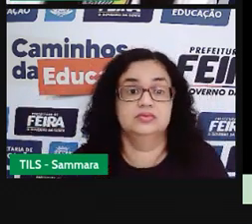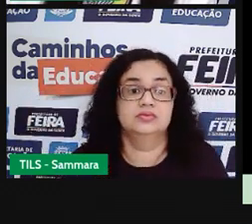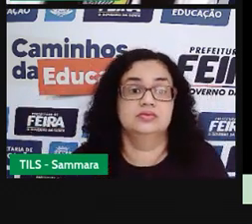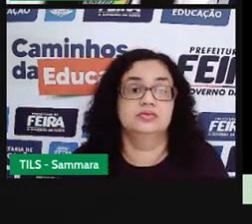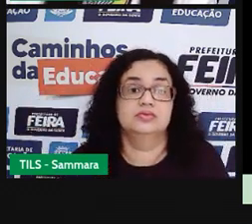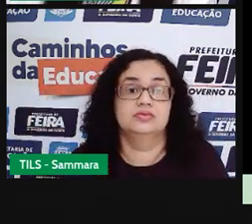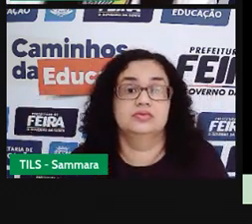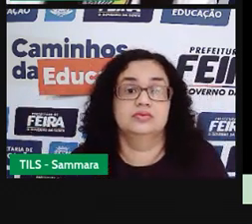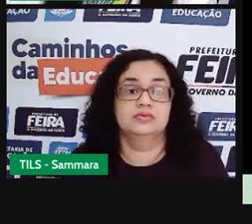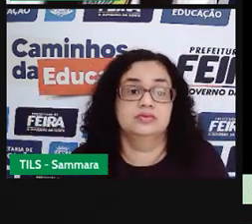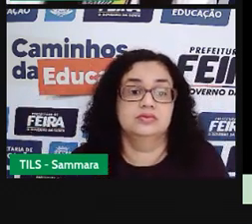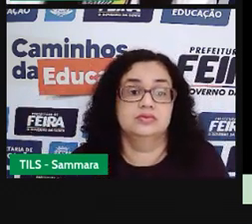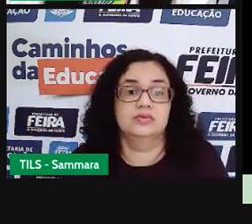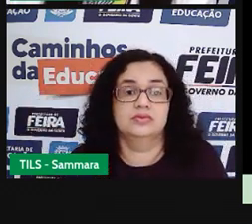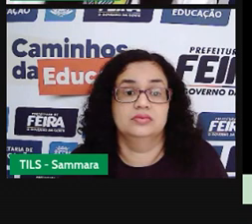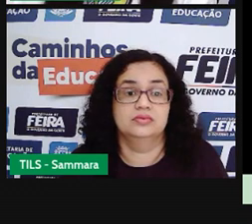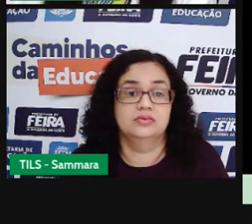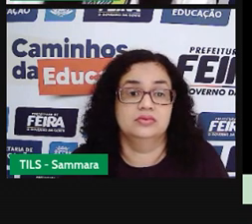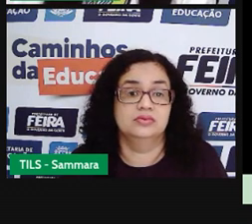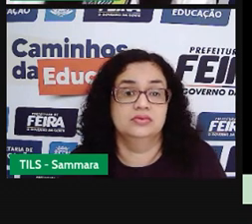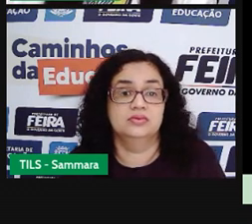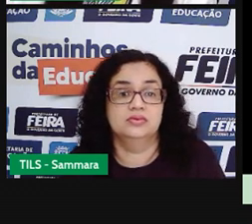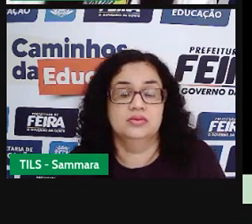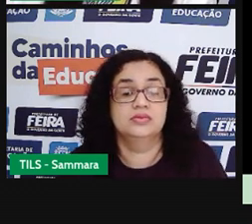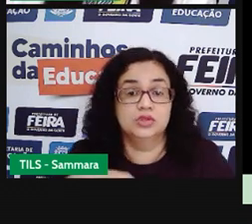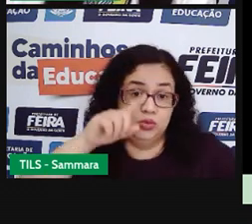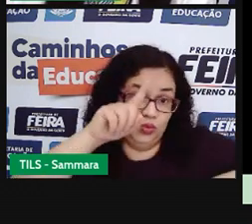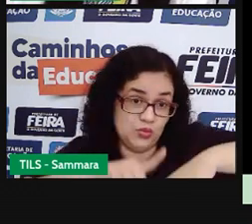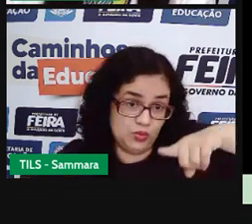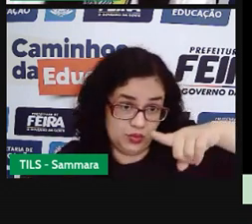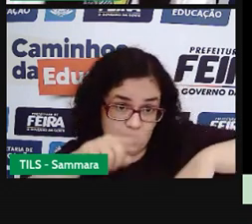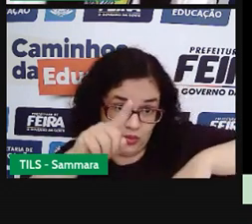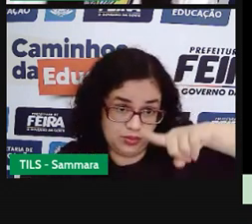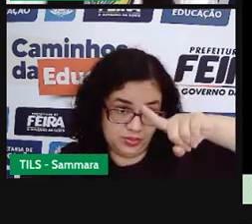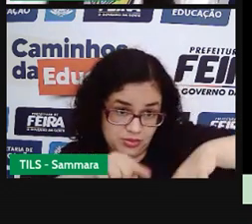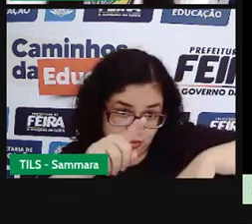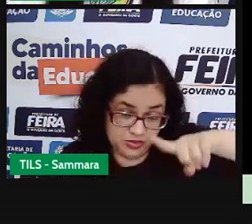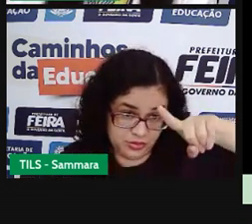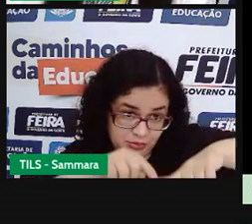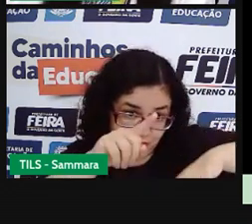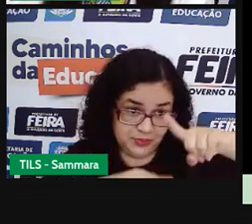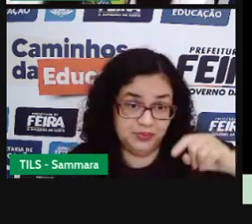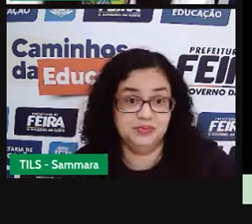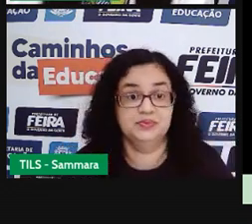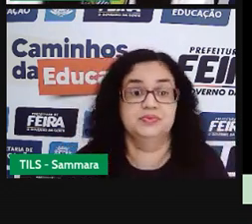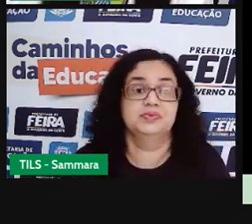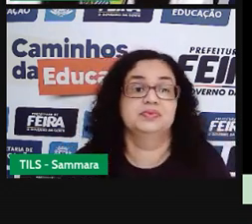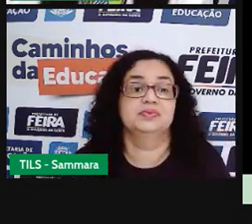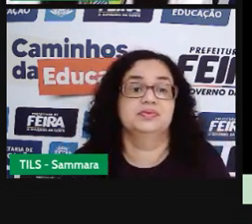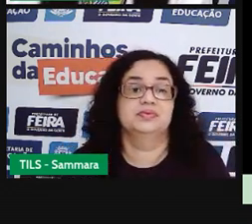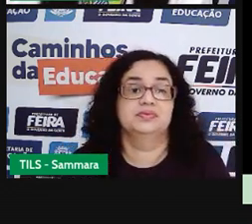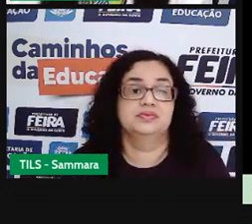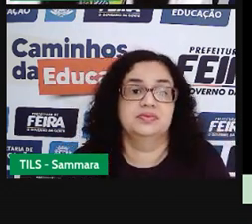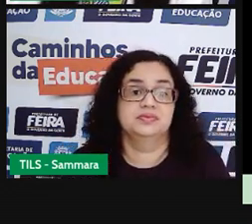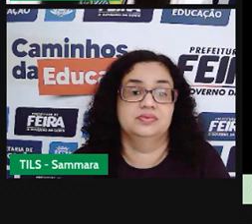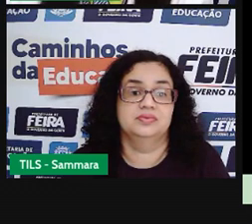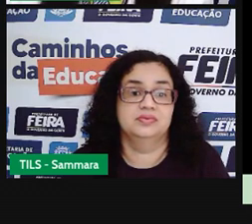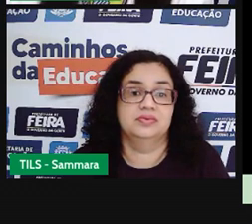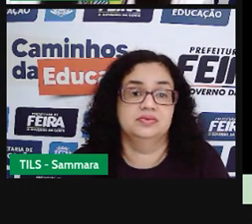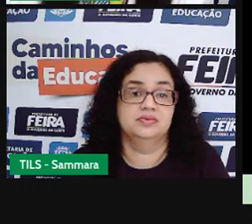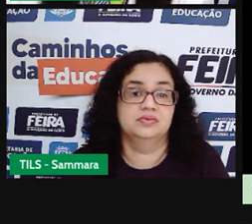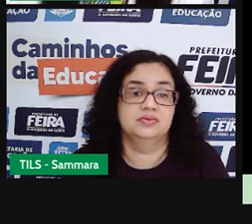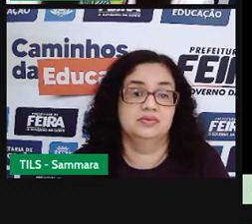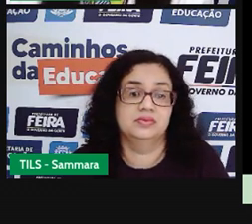alguns círculos aí como imagens representando objetos e materiais que estão presentes no nosso